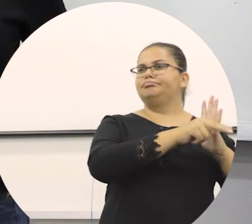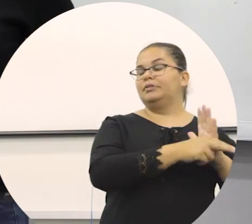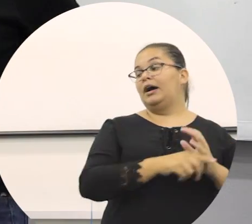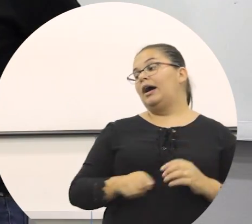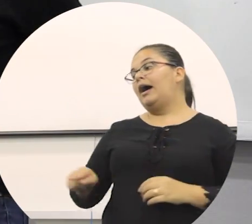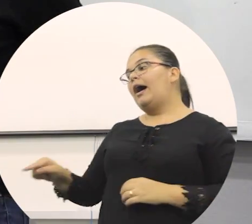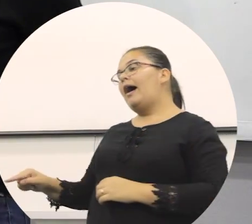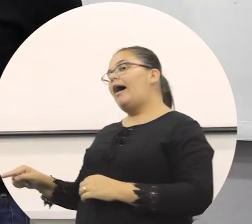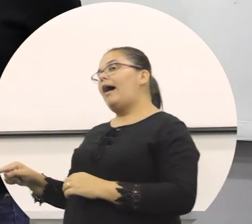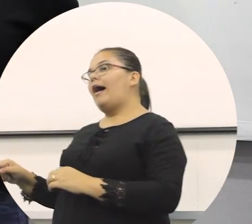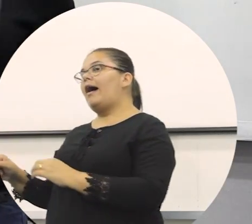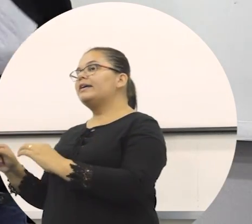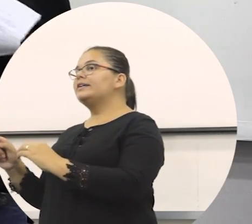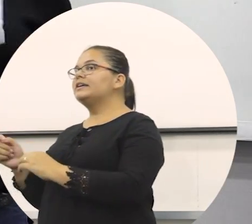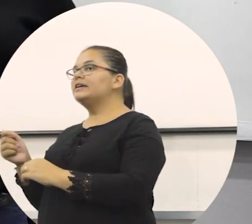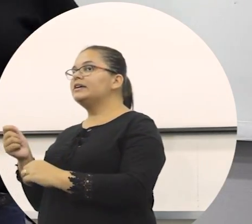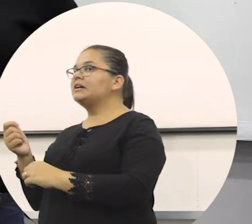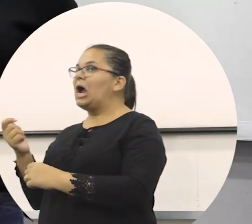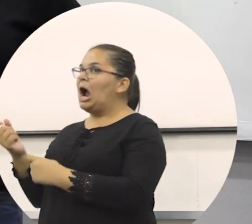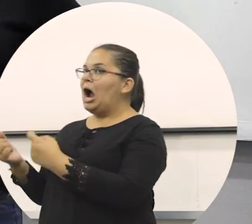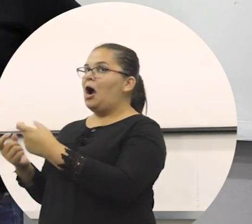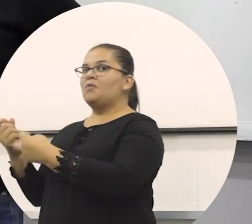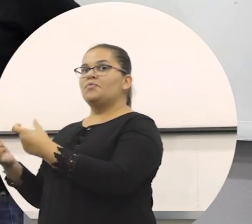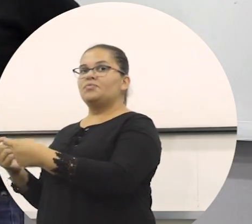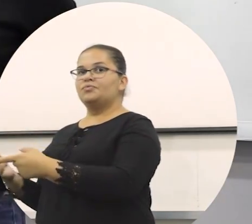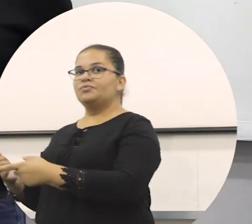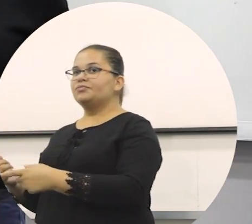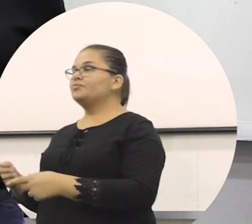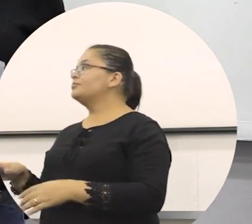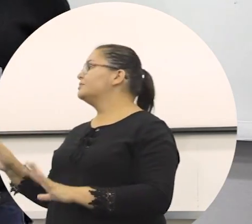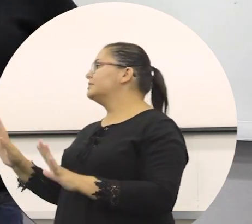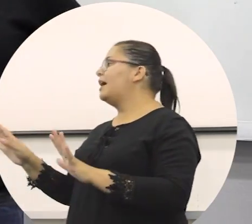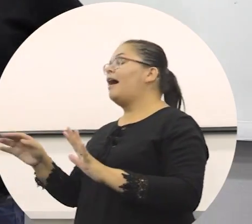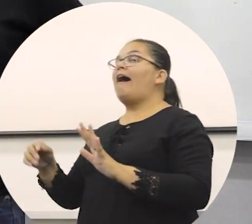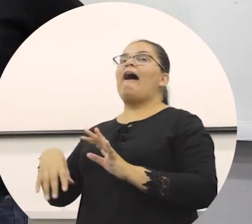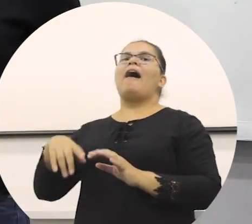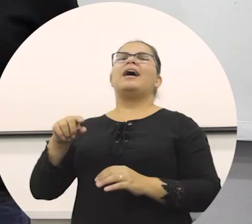os verdinhos, né? Os documentos verdinhos.